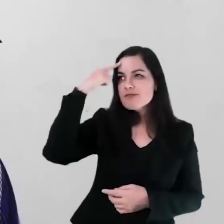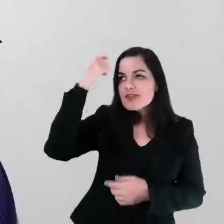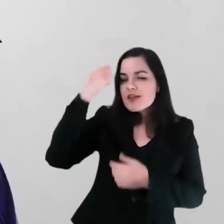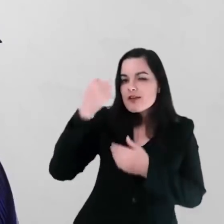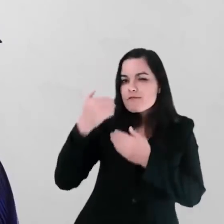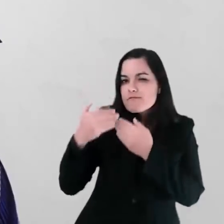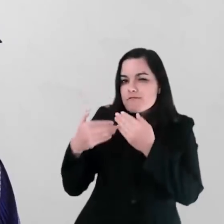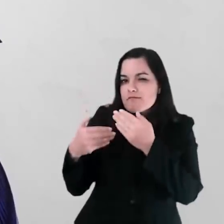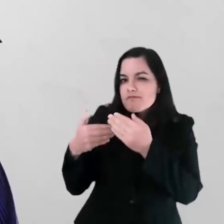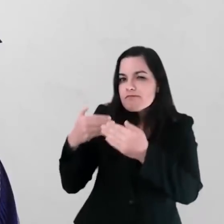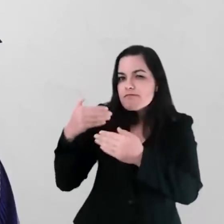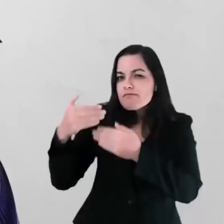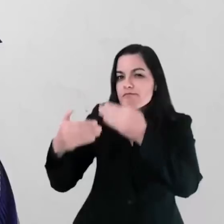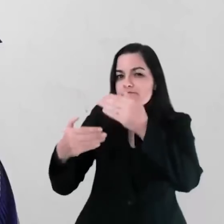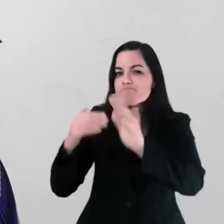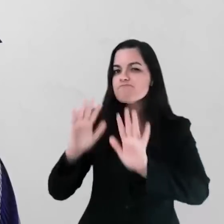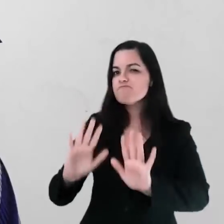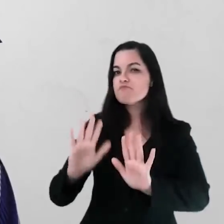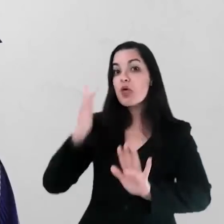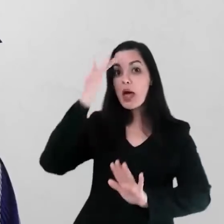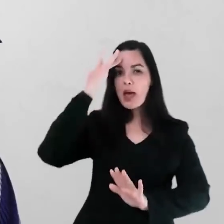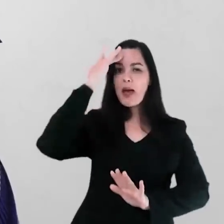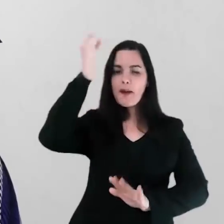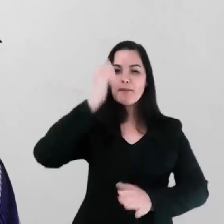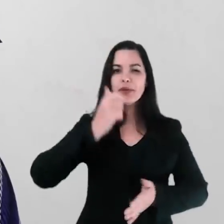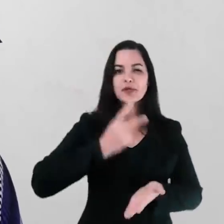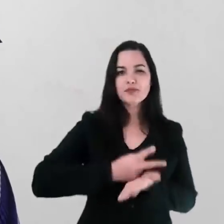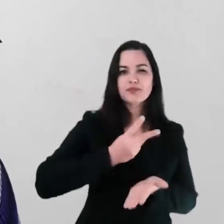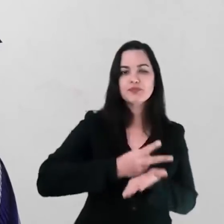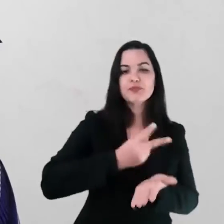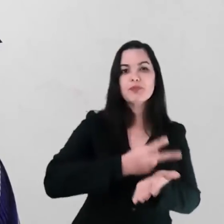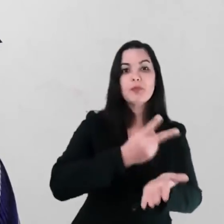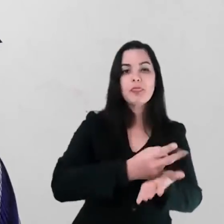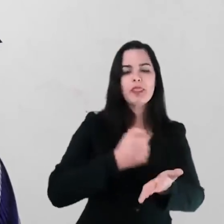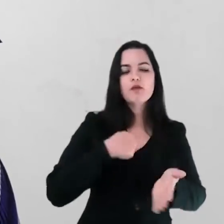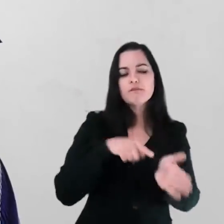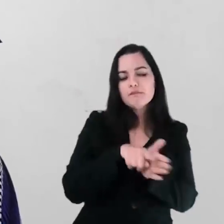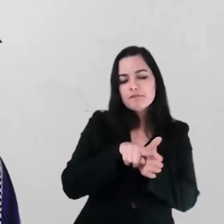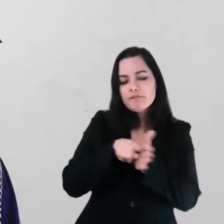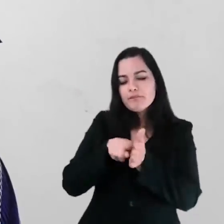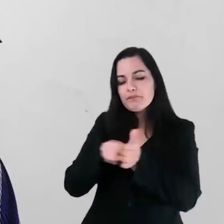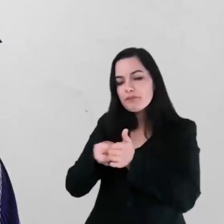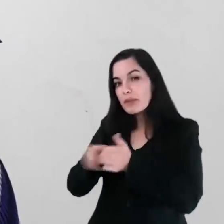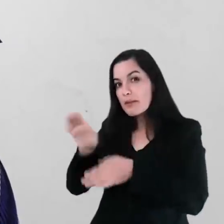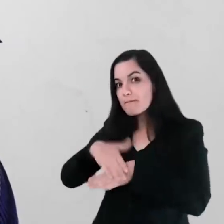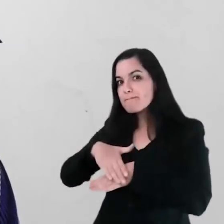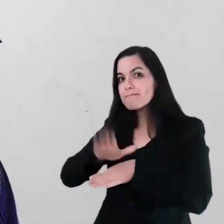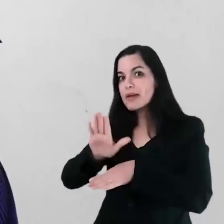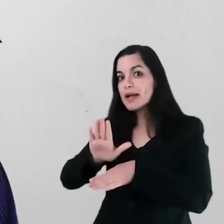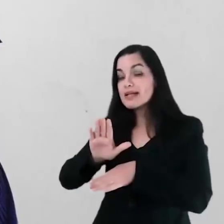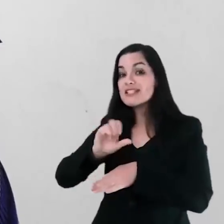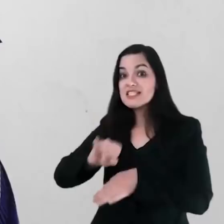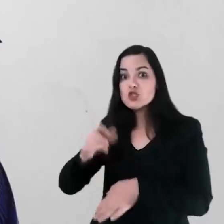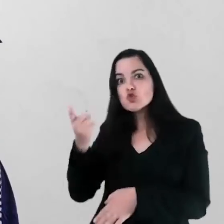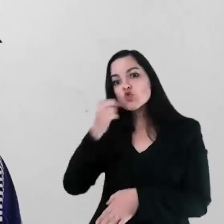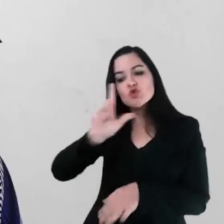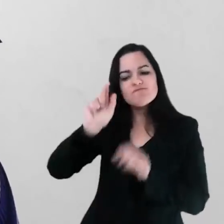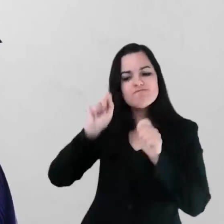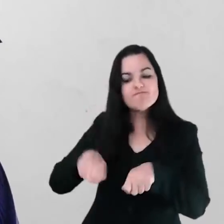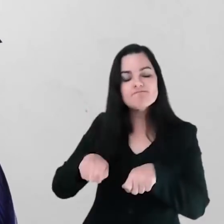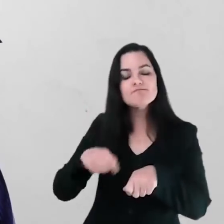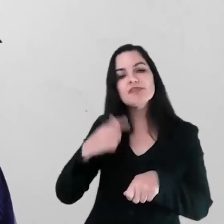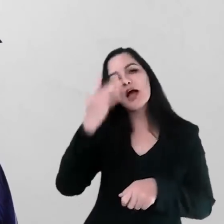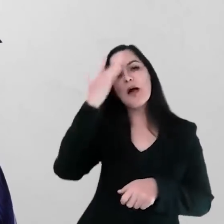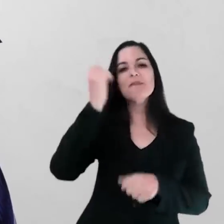conversar sobre elas amanhã. Eu vou investigar mais algumas coisinhas aqui e se tudo der certo, amanhã eu tenho